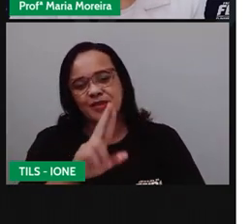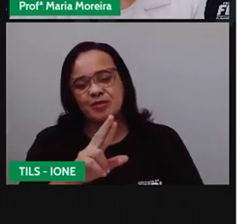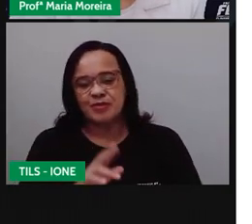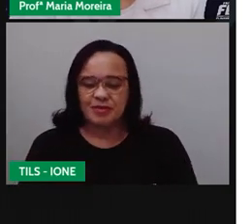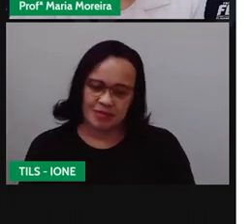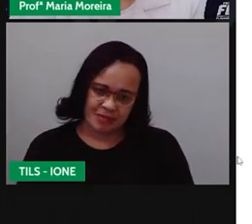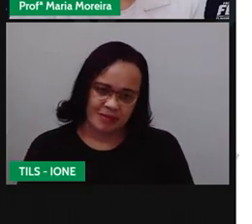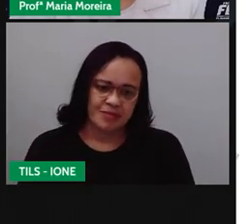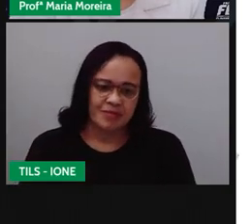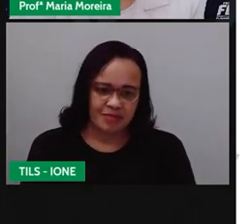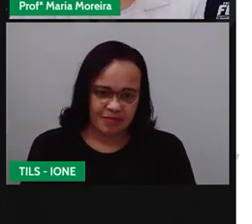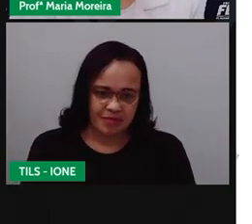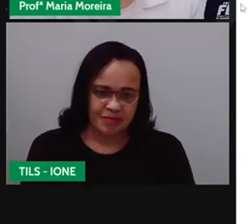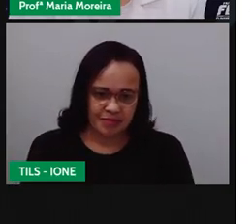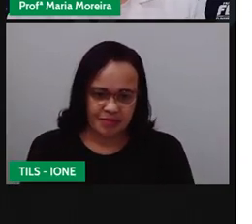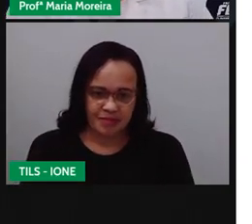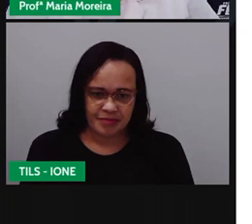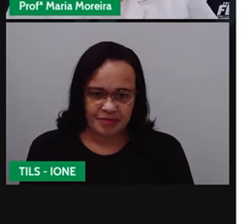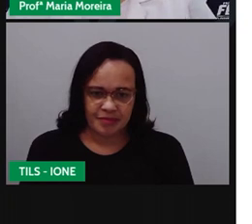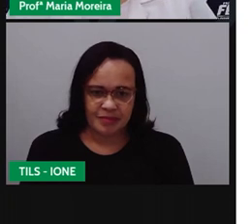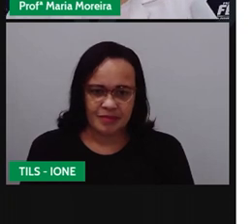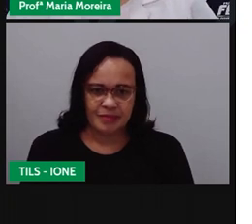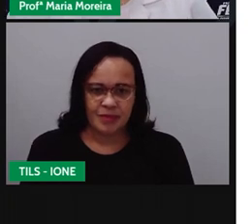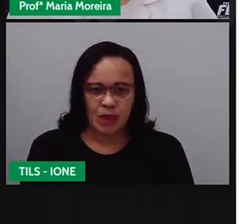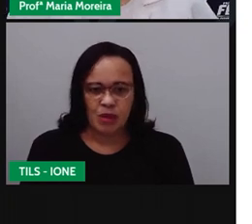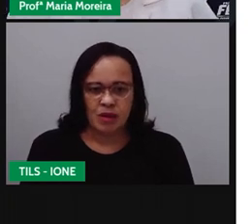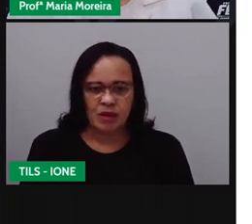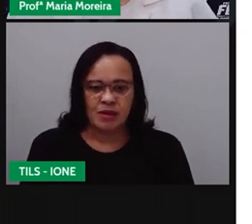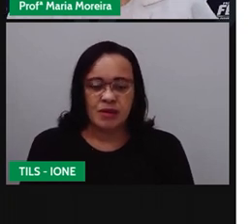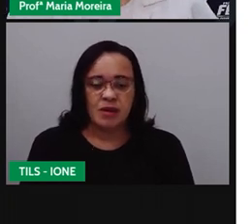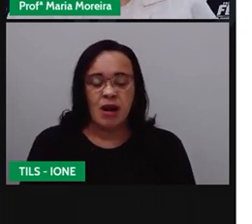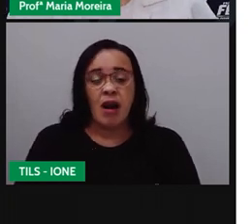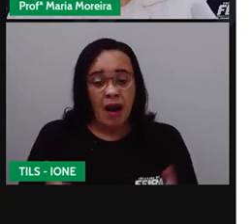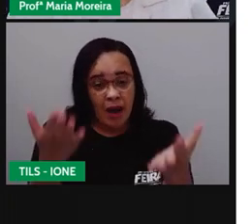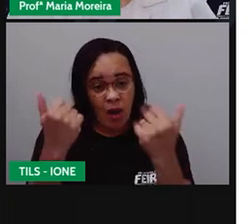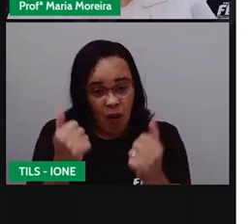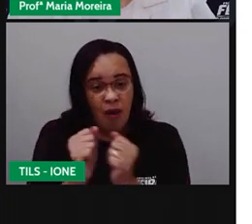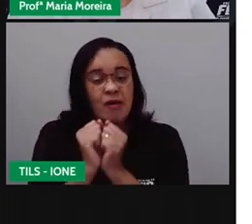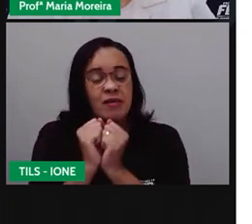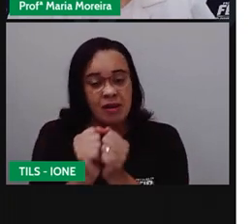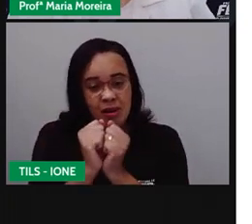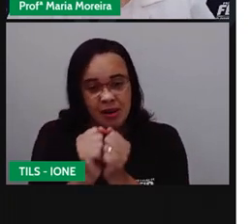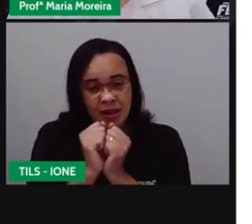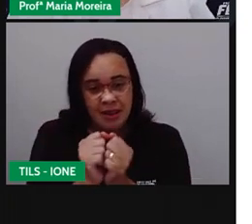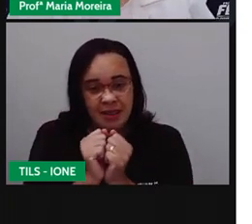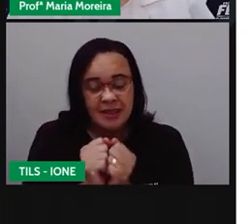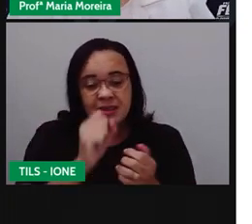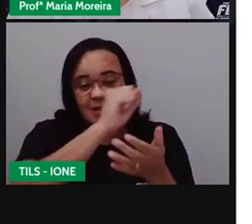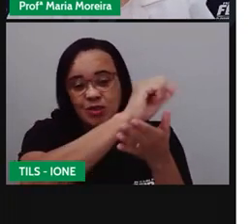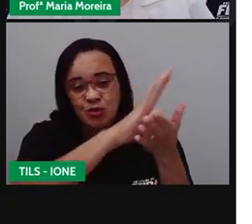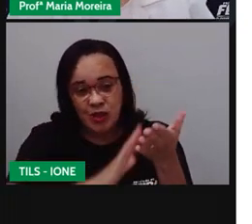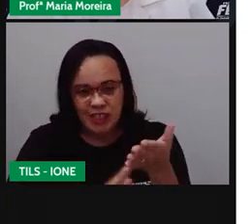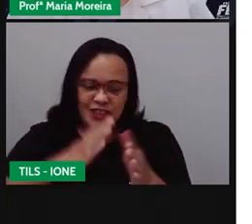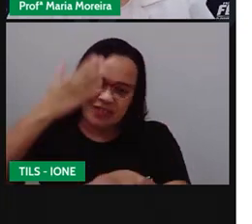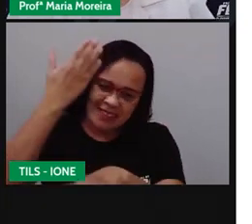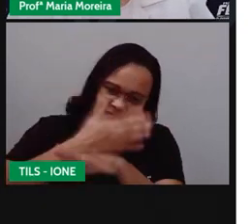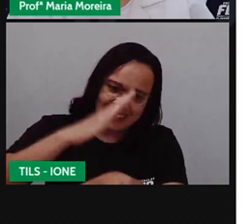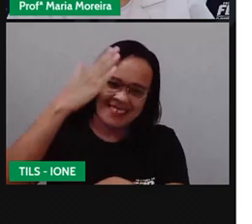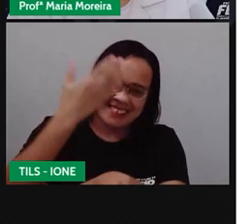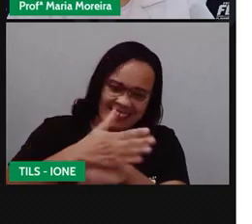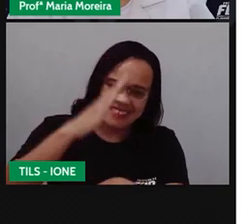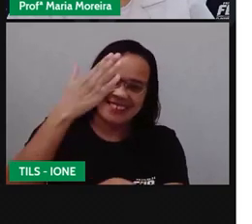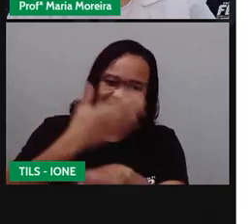vamos aqui, deixa eu só. Pronto. Vamos agora, Ione. né? Fazer uma atividade